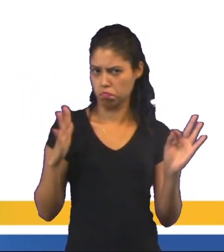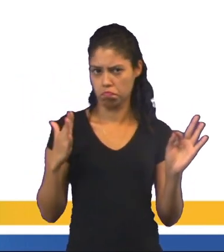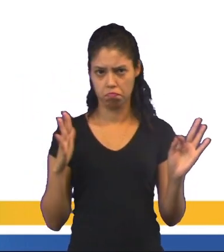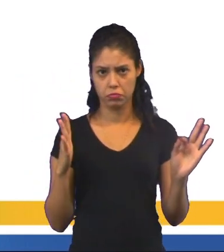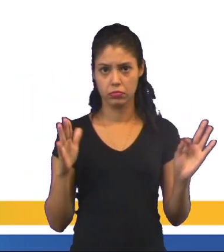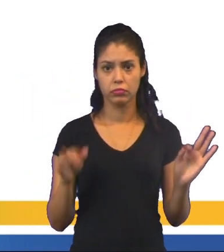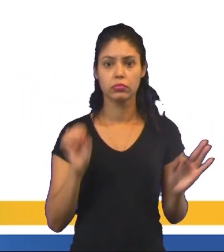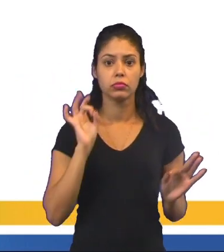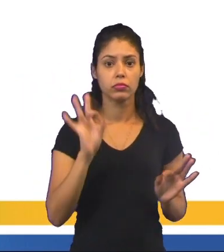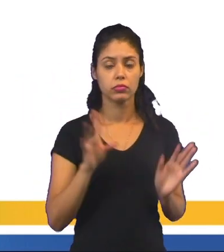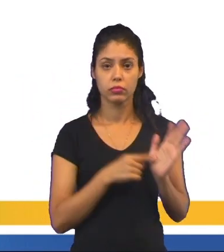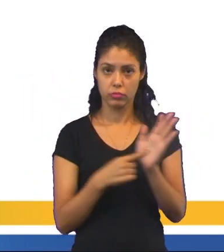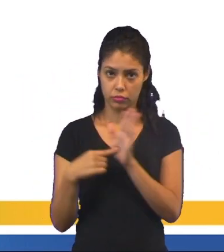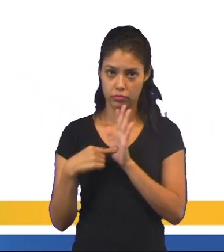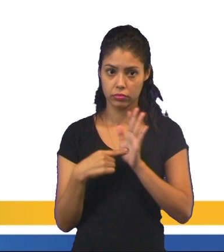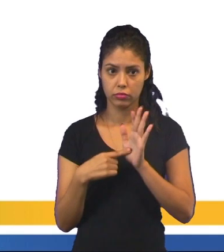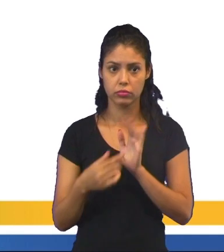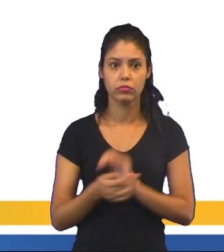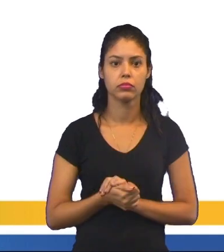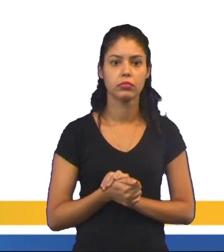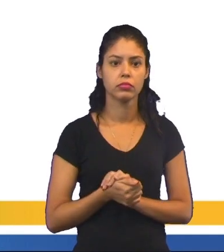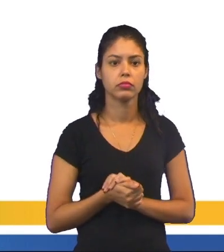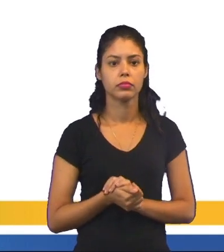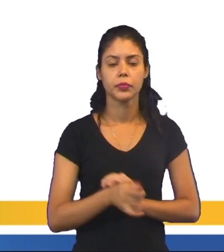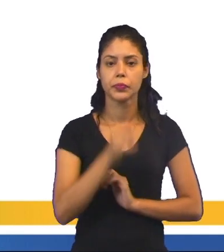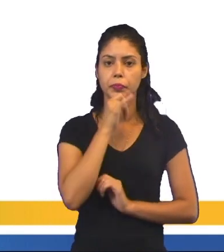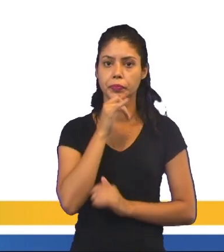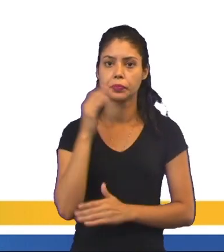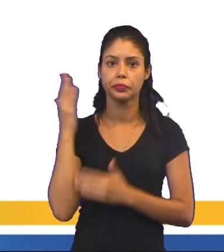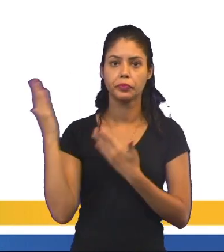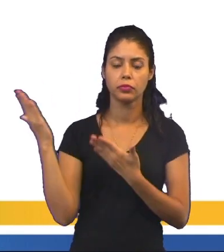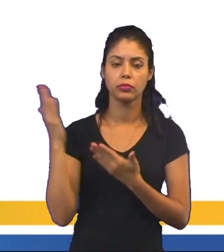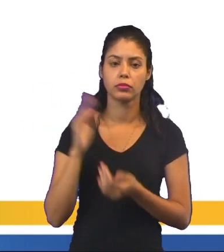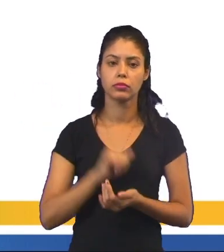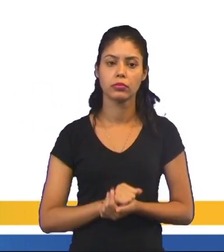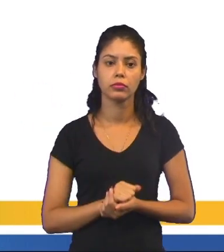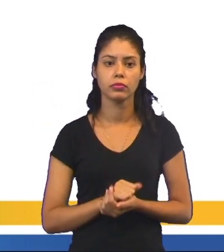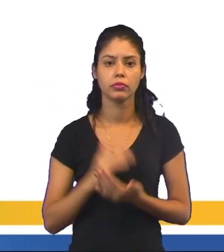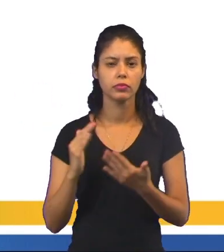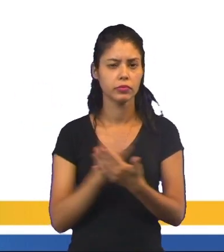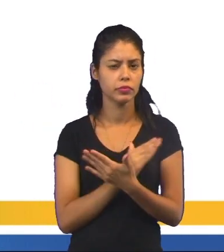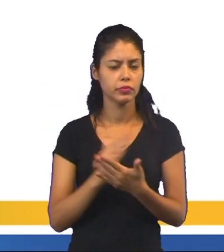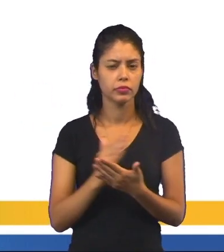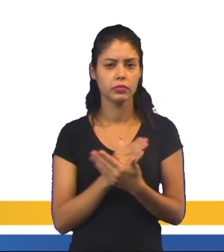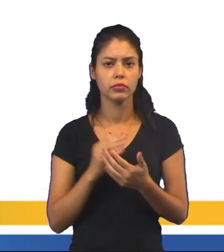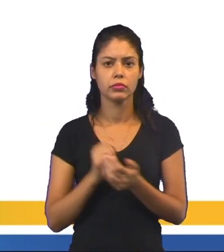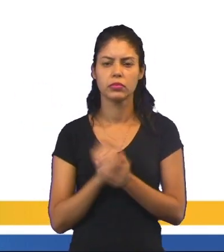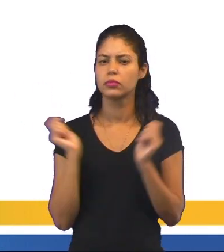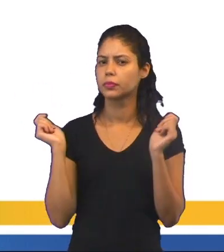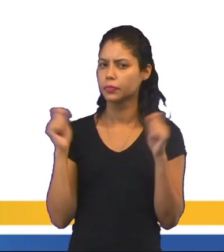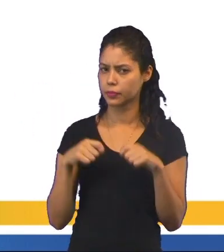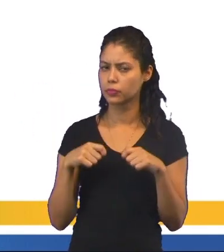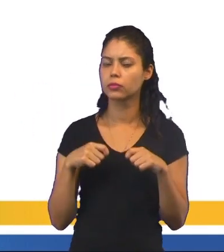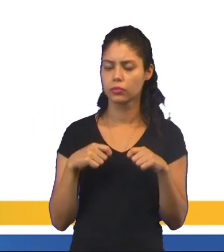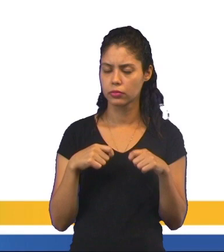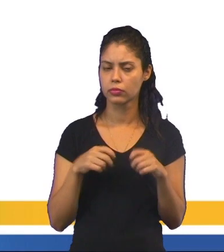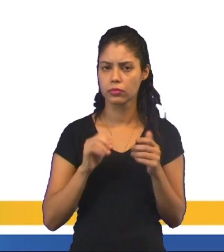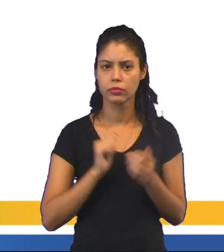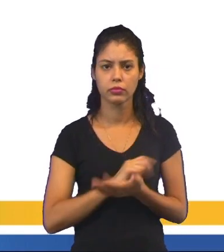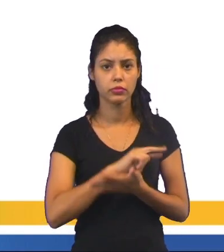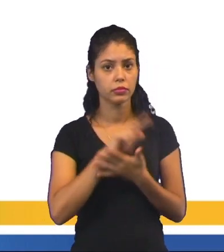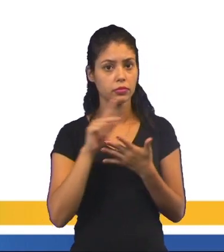mais ou menos ele só tá demonstrando vejam os exemplos tá de algumas possibilidades